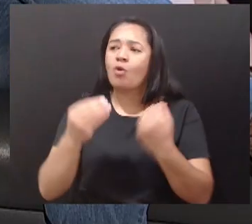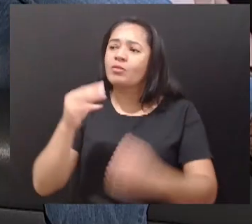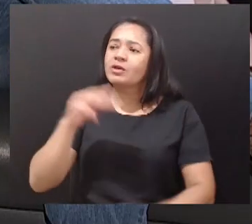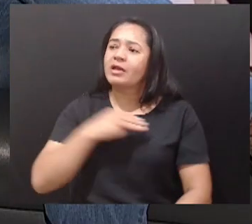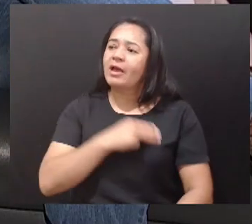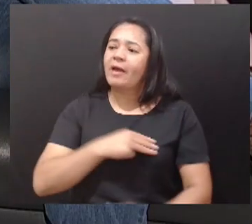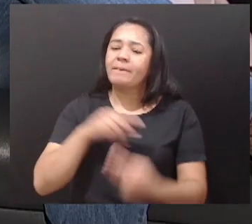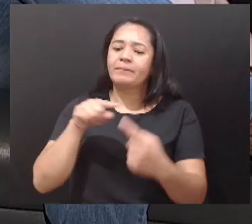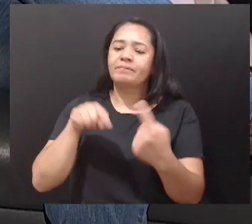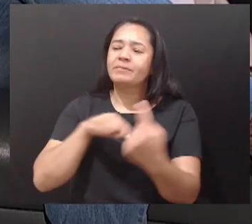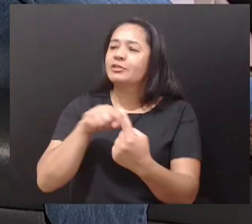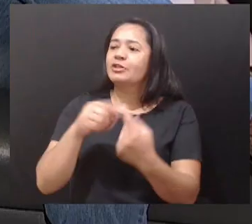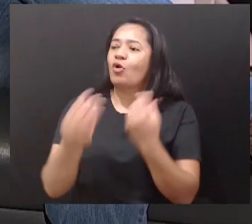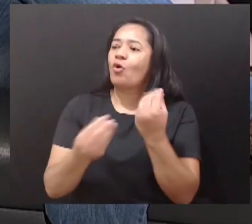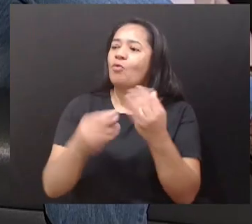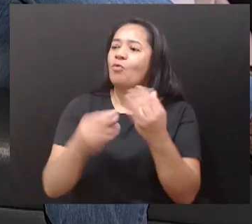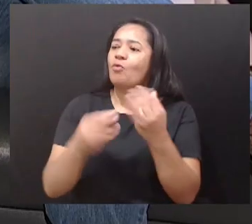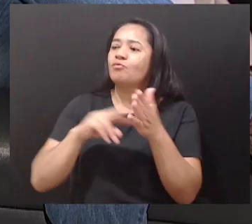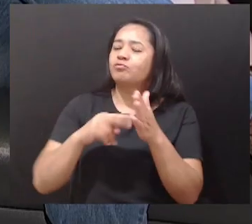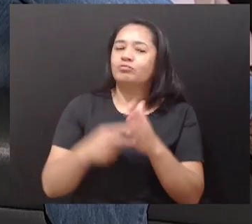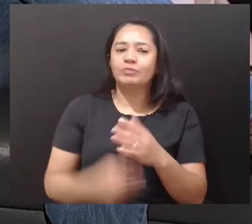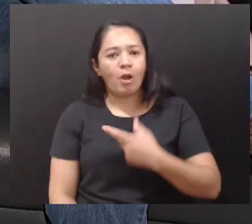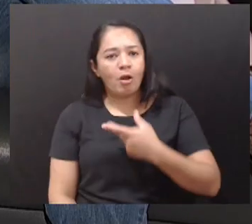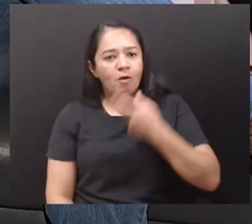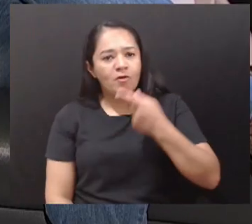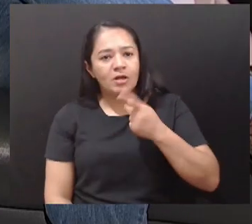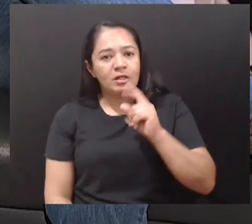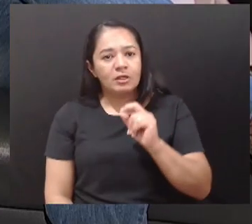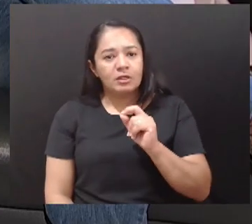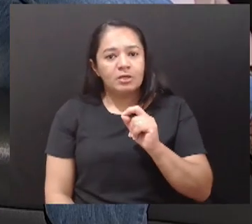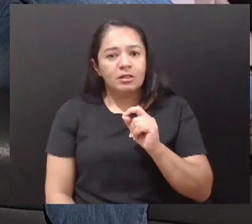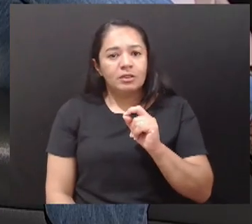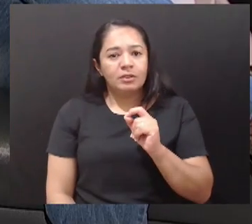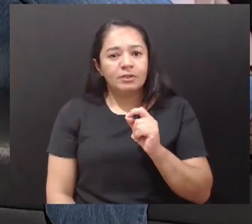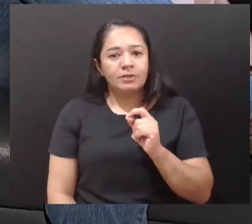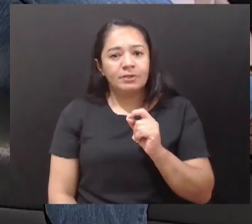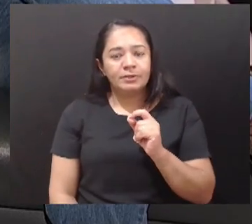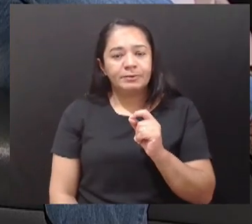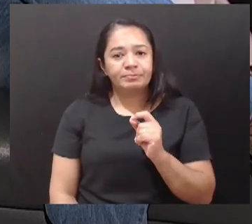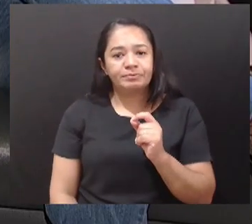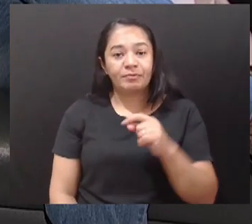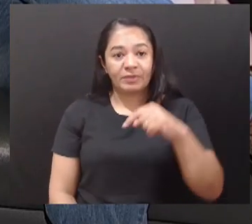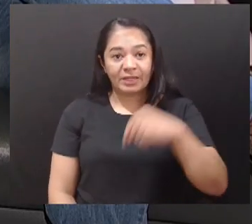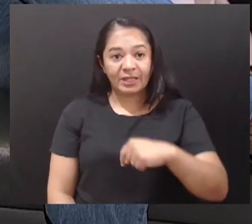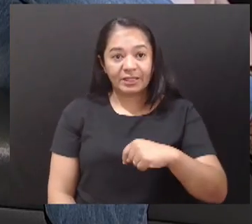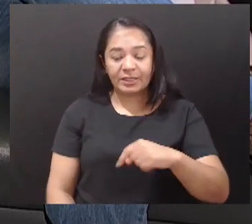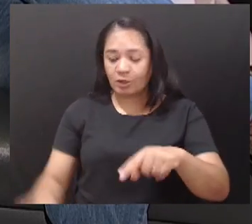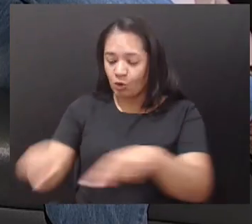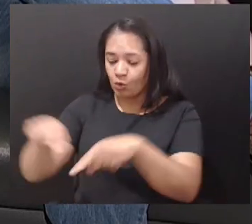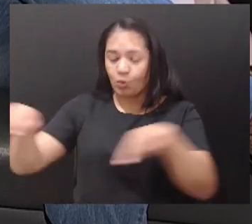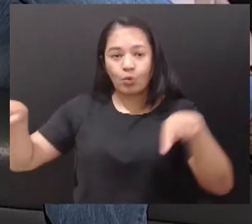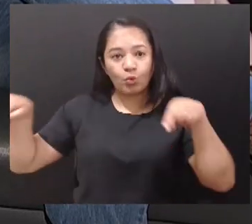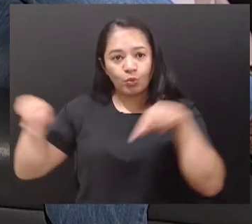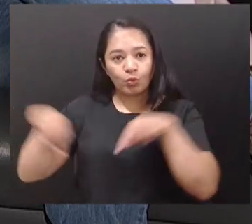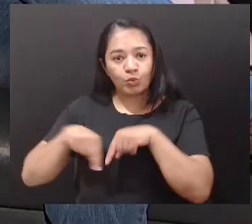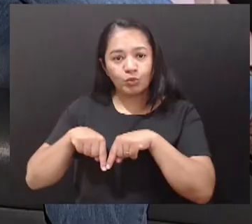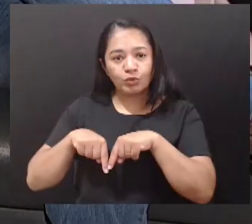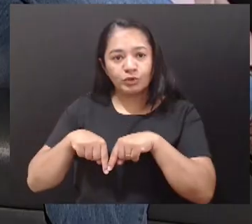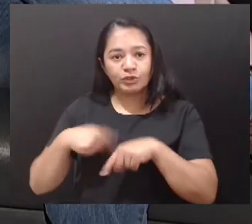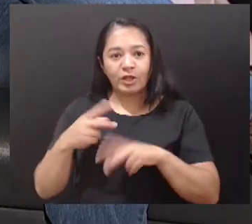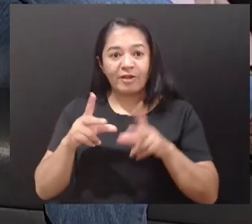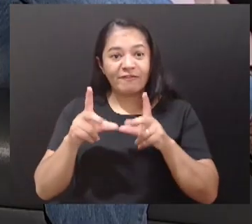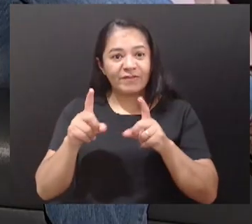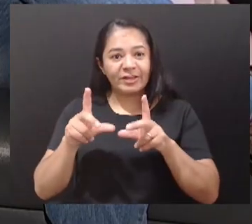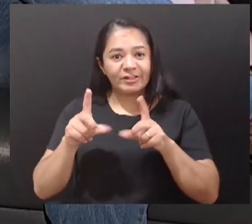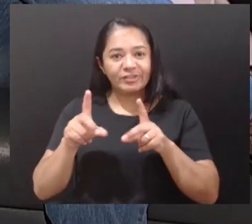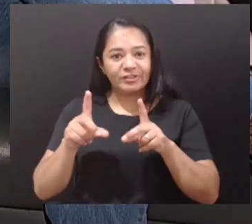coisa assim que eu falo, Mirna, é que aqui o salão a gente não vende o serviço, a gente vende